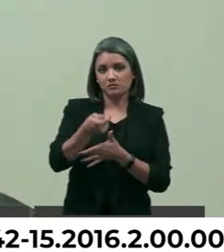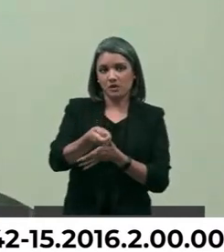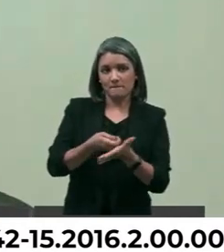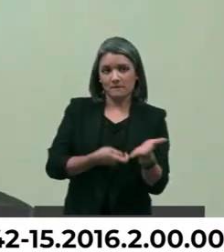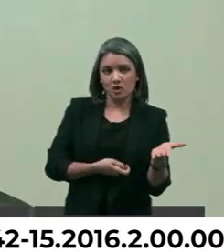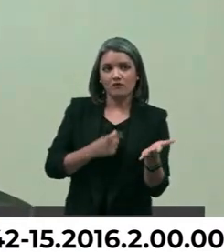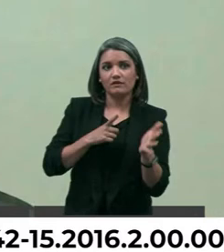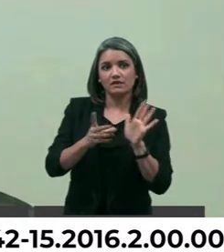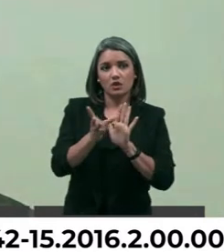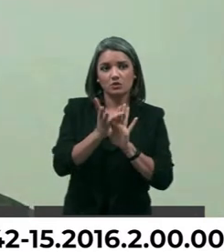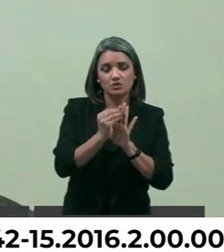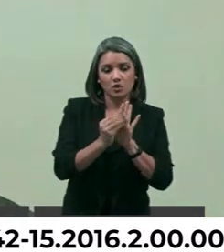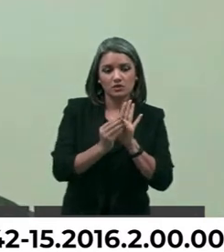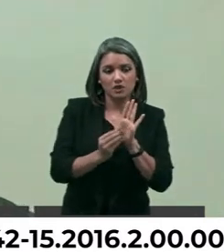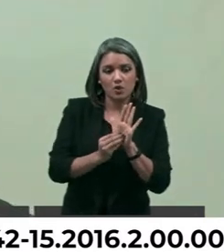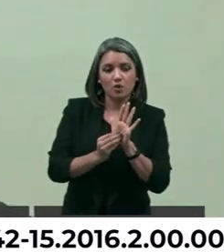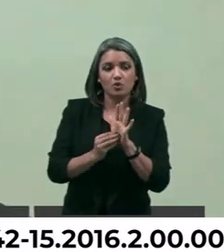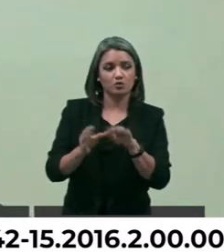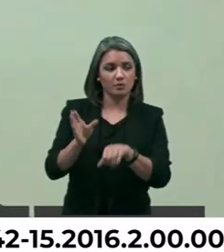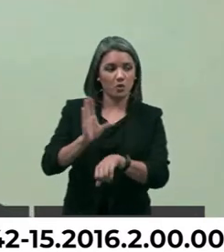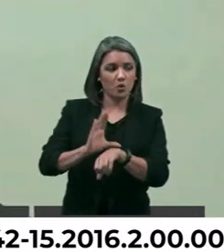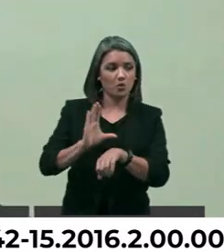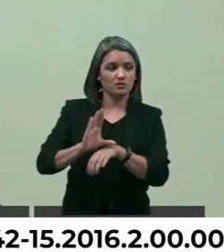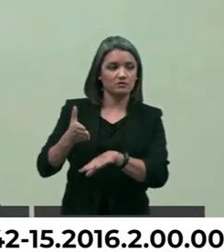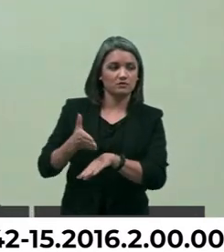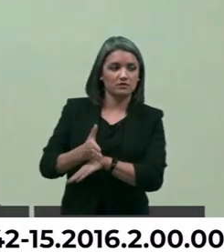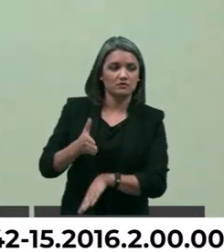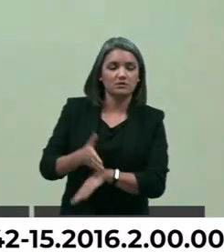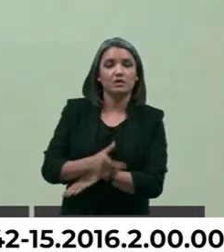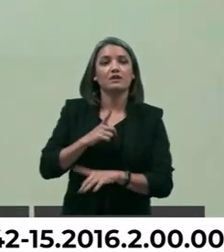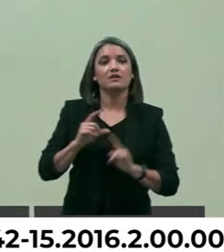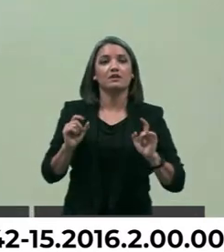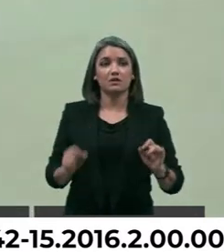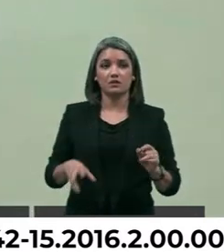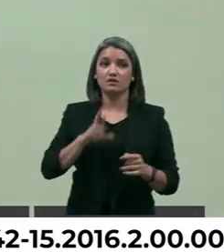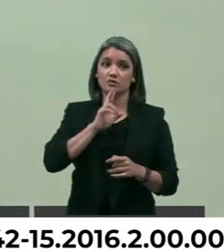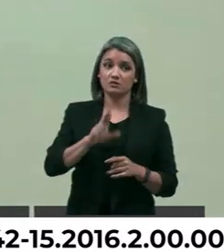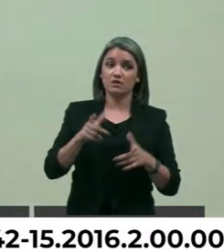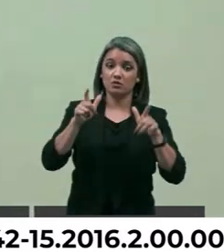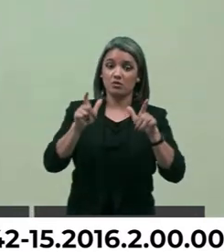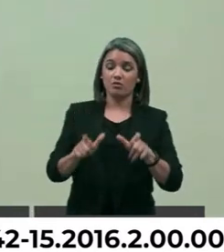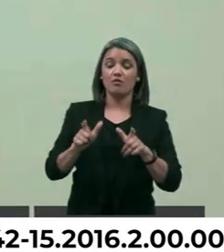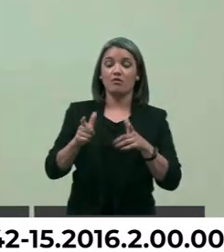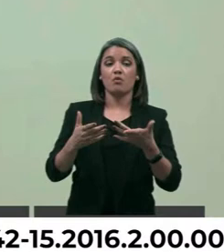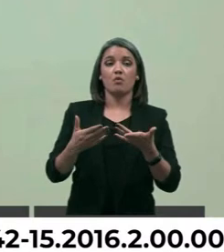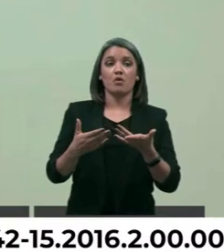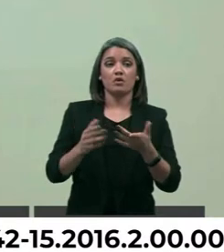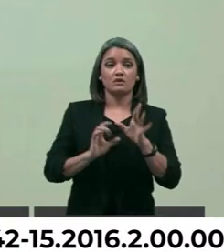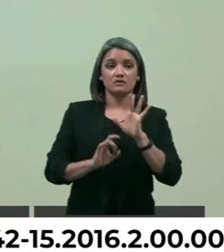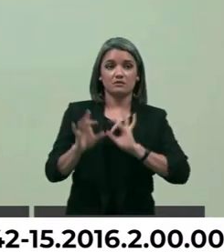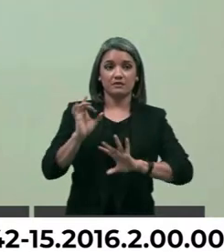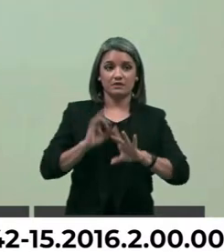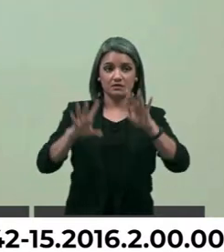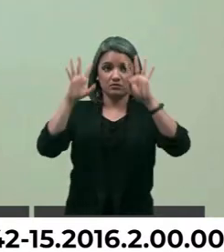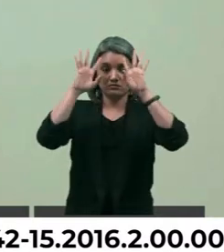no conteúdo dos cursos frequentados e submeter o resultado do procedimento ao órgão especial do tribunal.